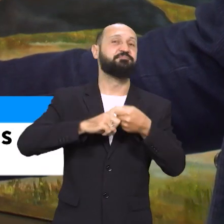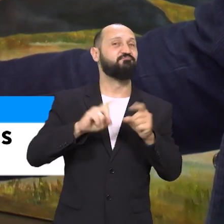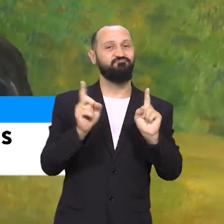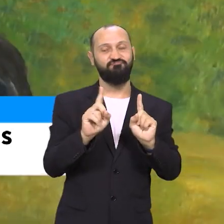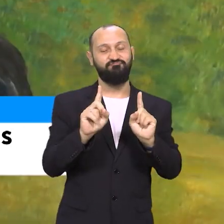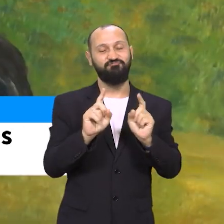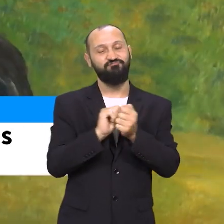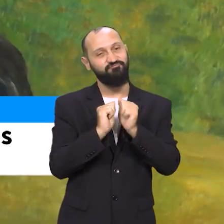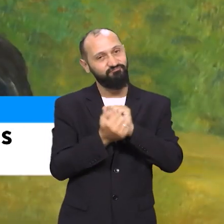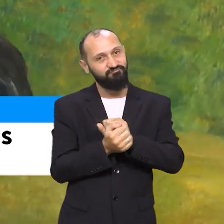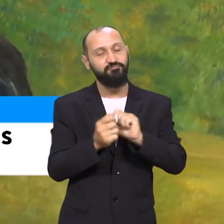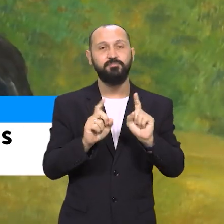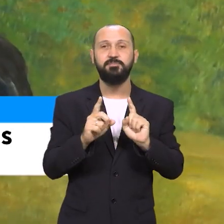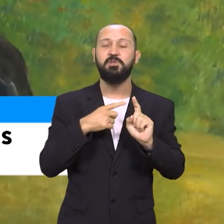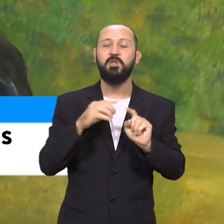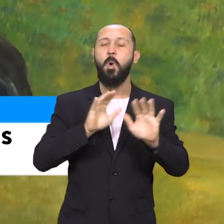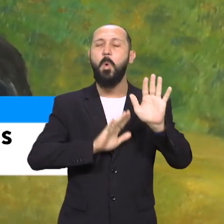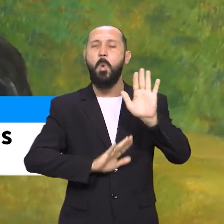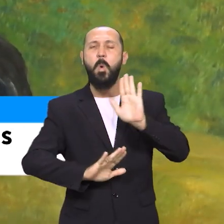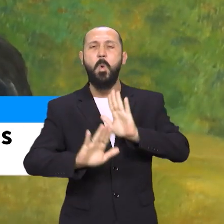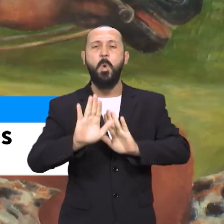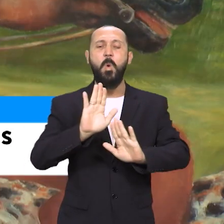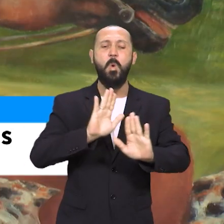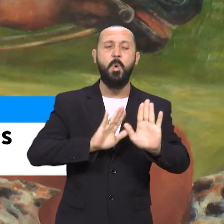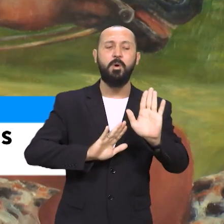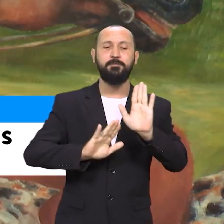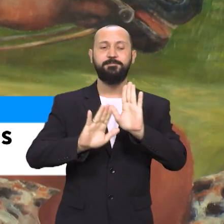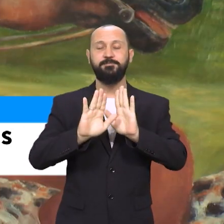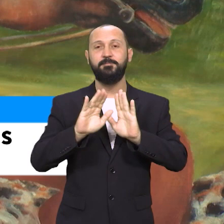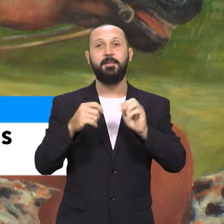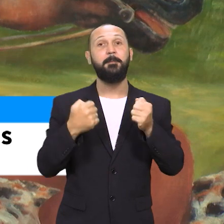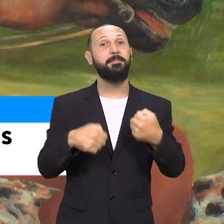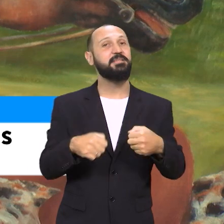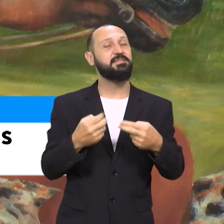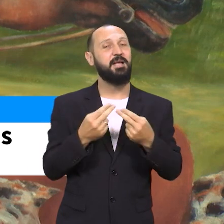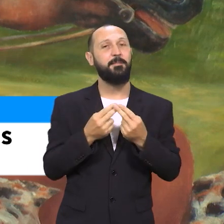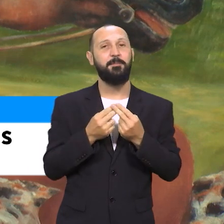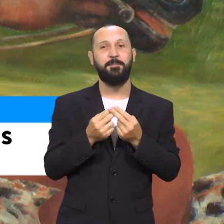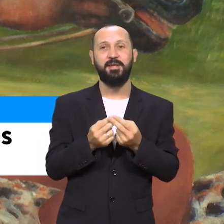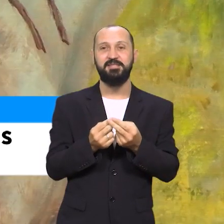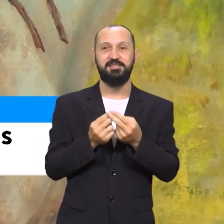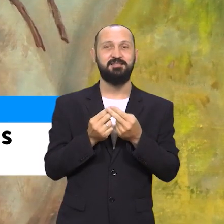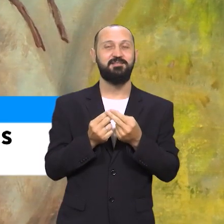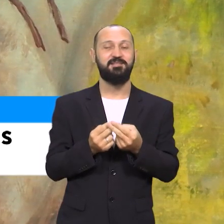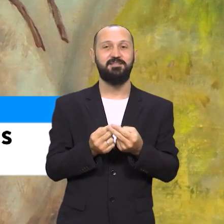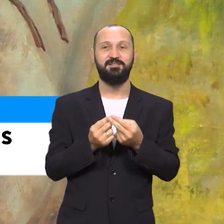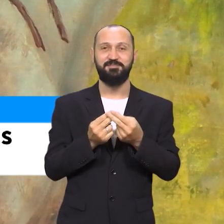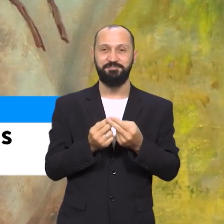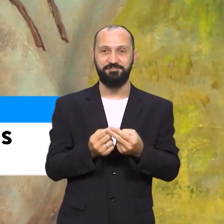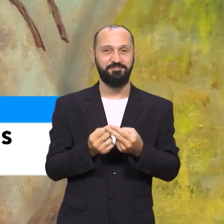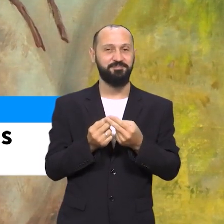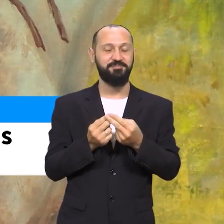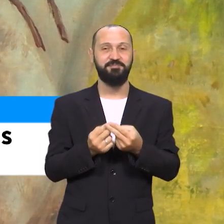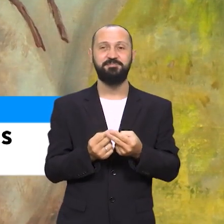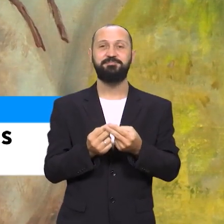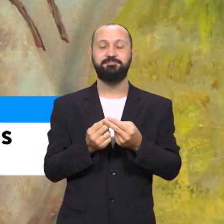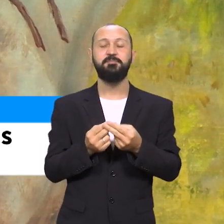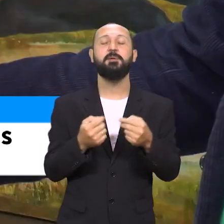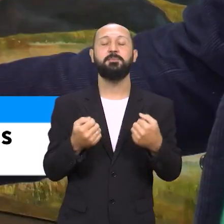restauro. Então ele tem que ter muito cuidado, tem que ter muita paciência, sabe? E tem